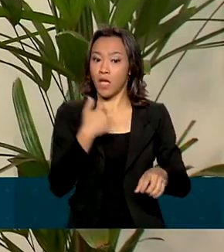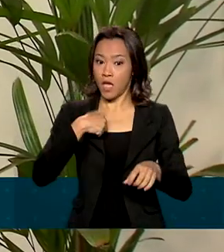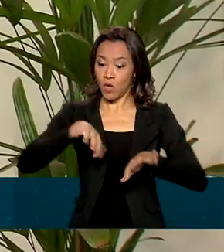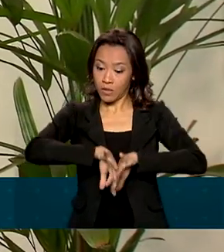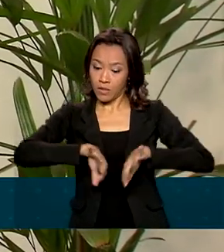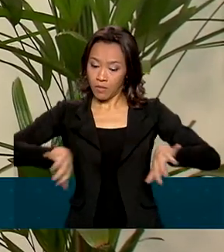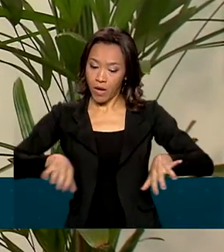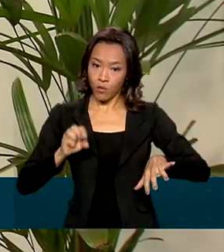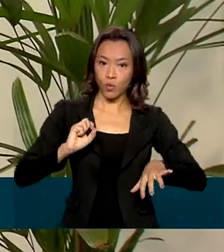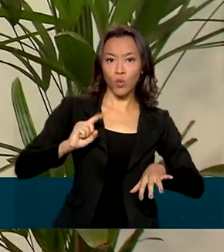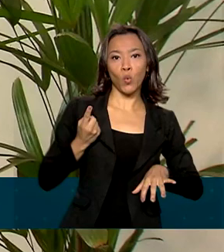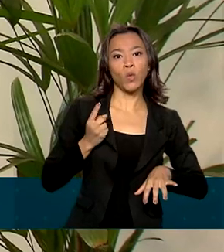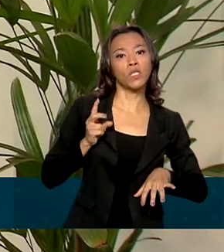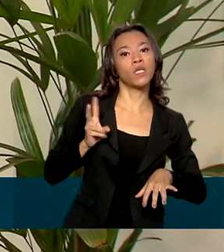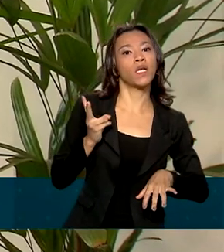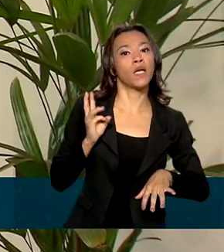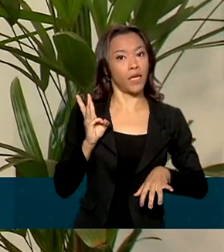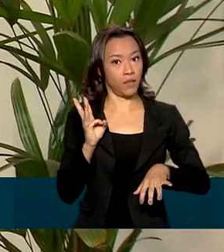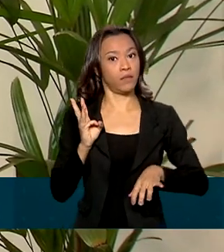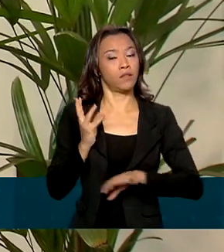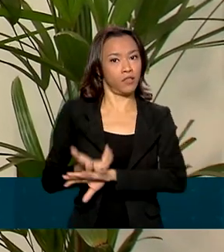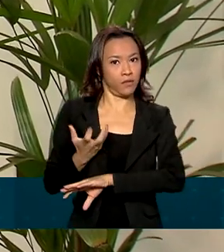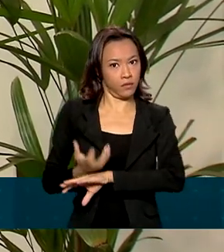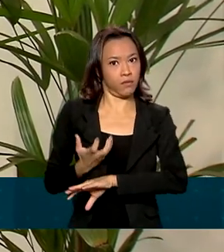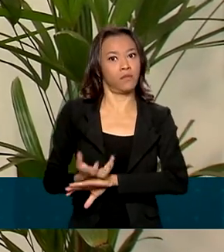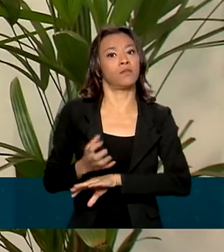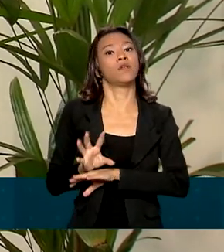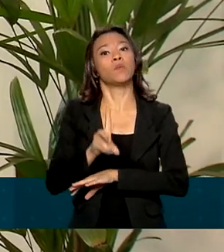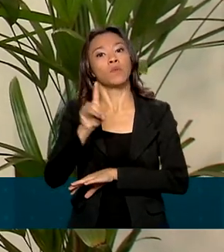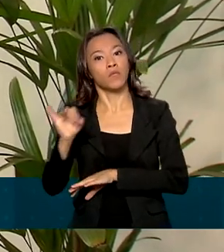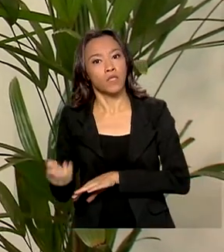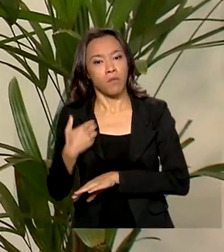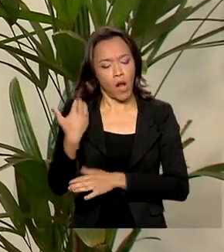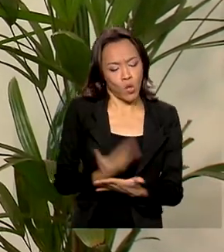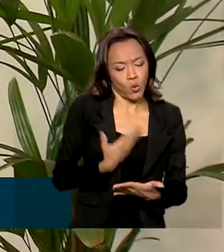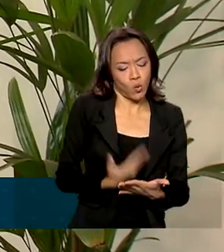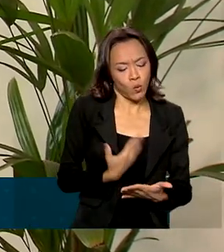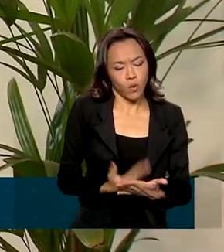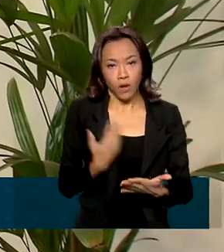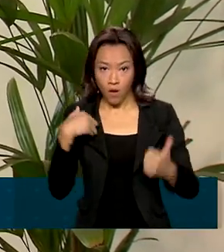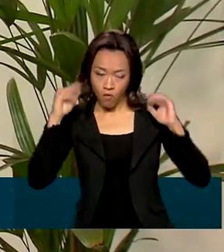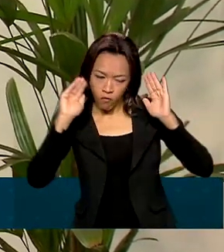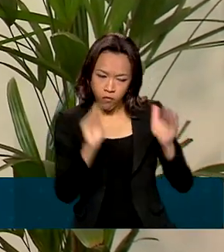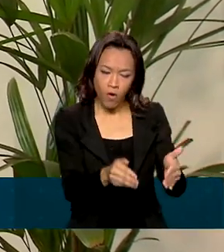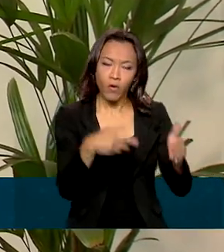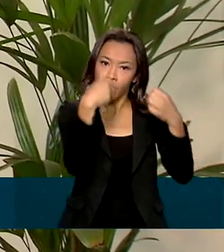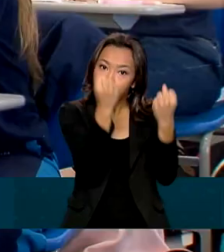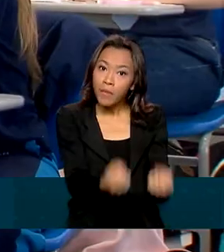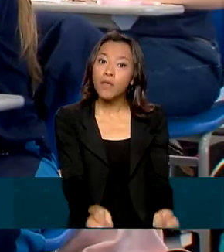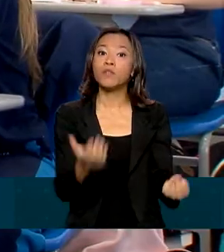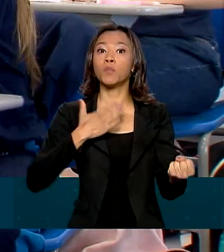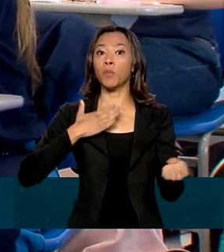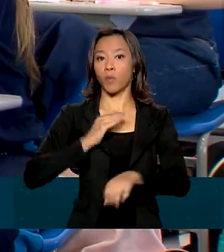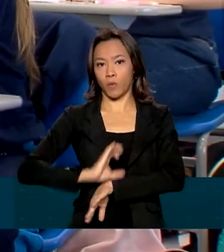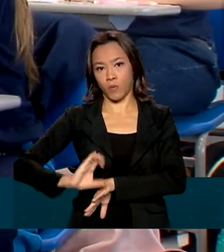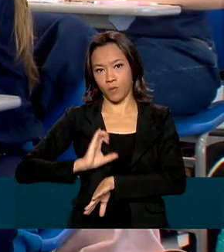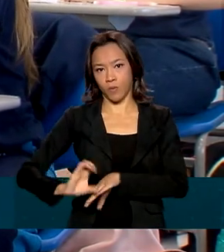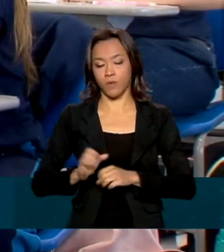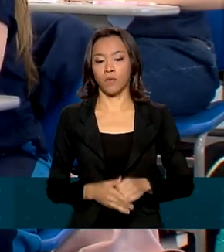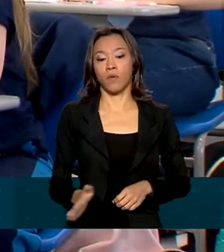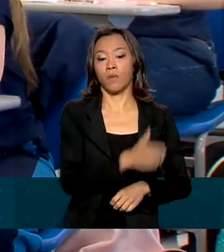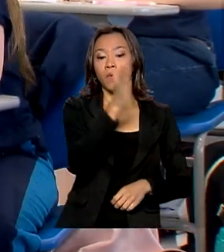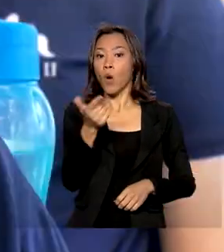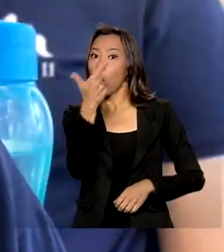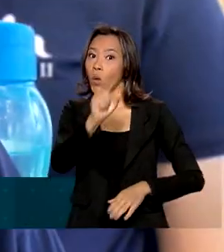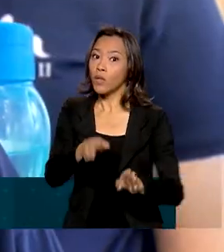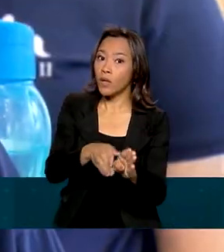matérias por dia para fazer questões. Eu estou dando um foco maior, né, nas matérias que valem mais para o curso que eu quero. Outra dica é se